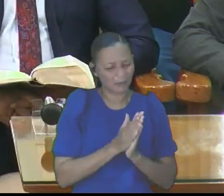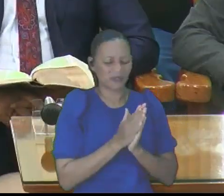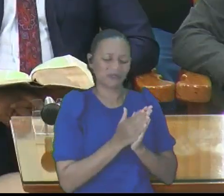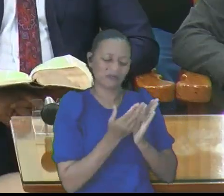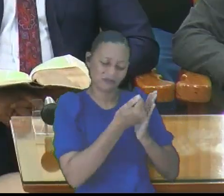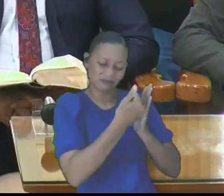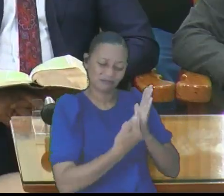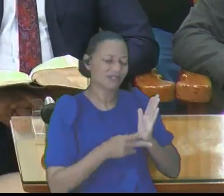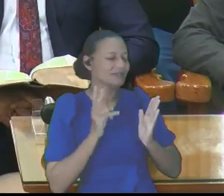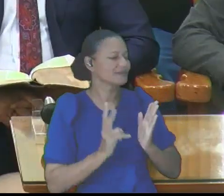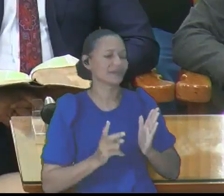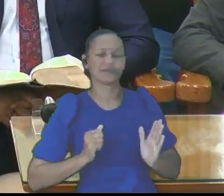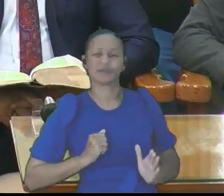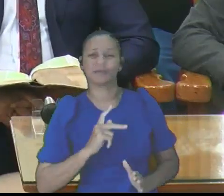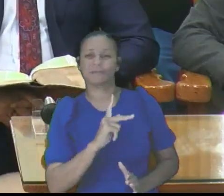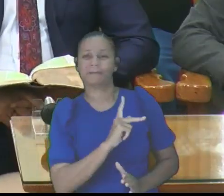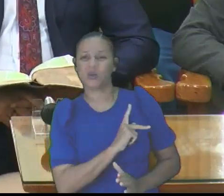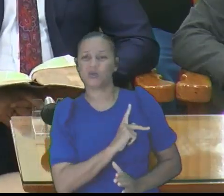comunhão.